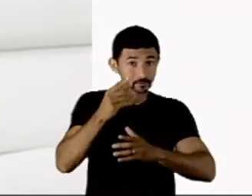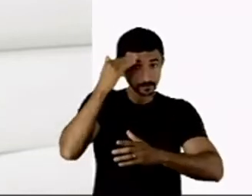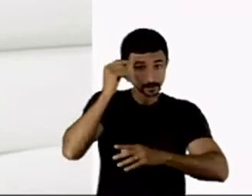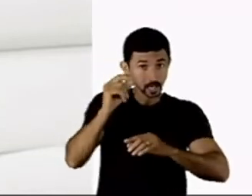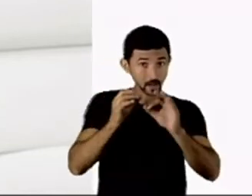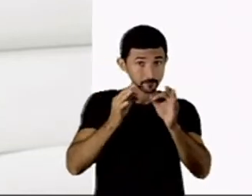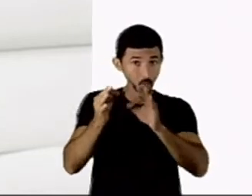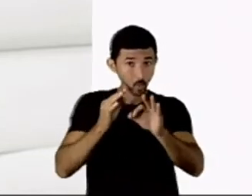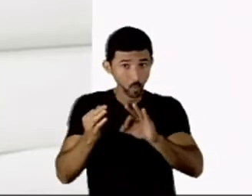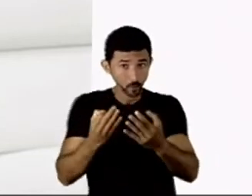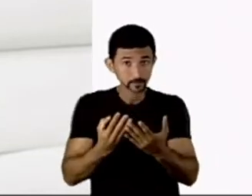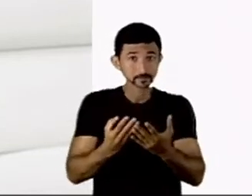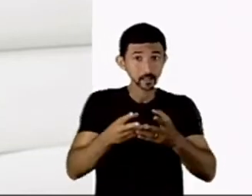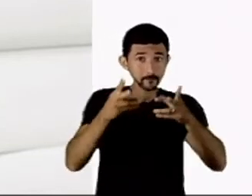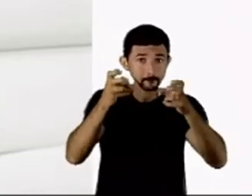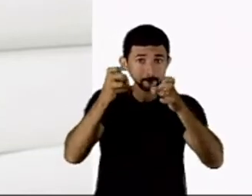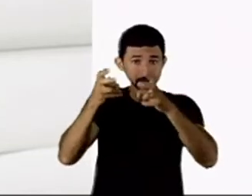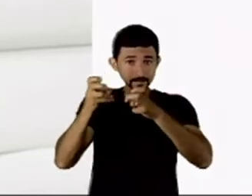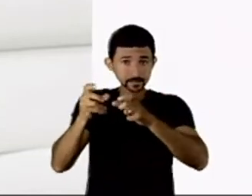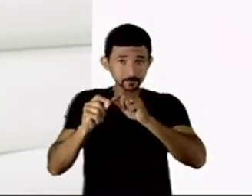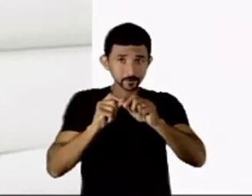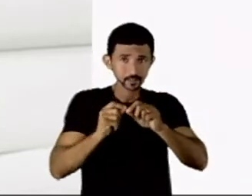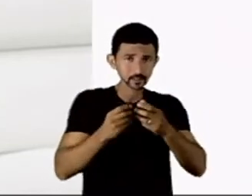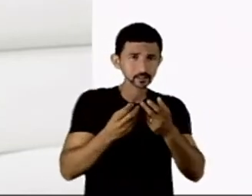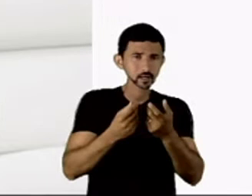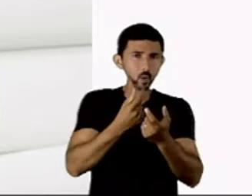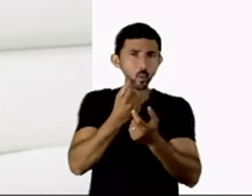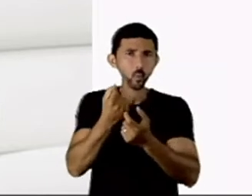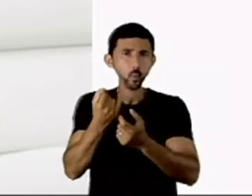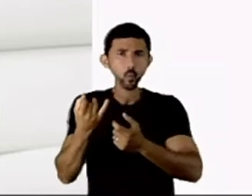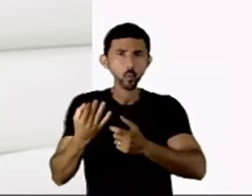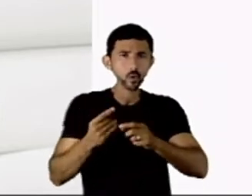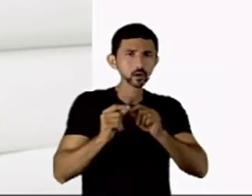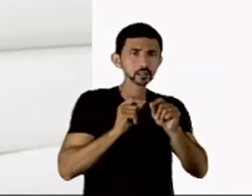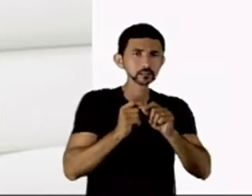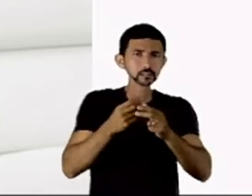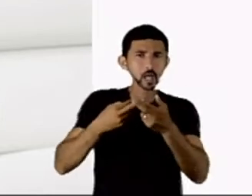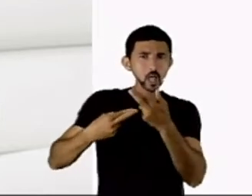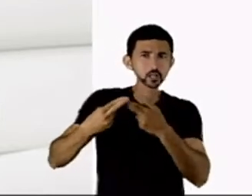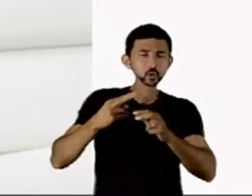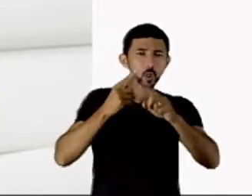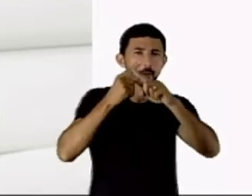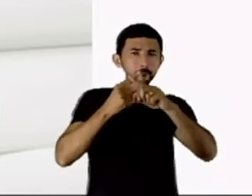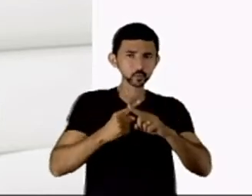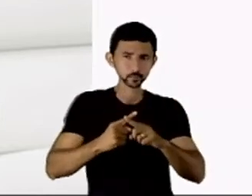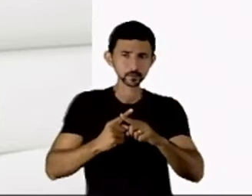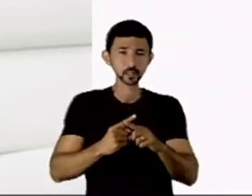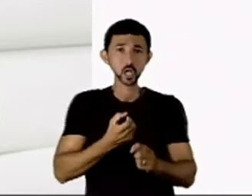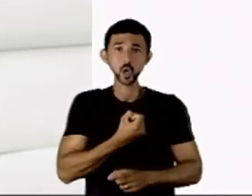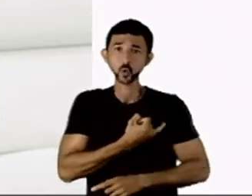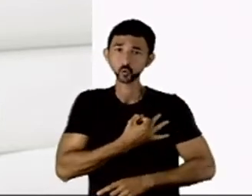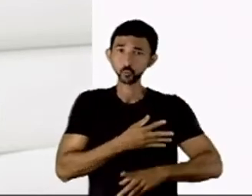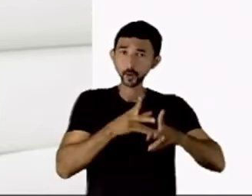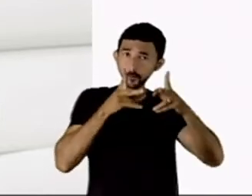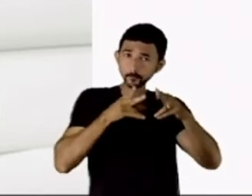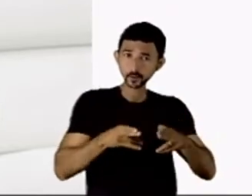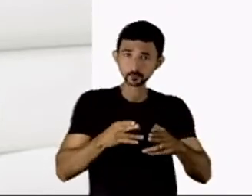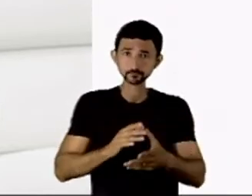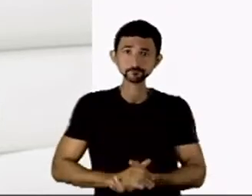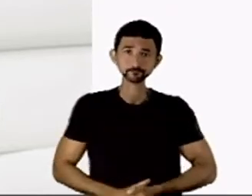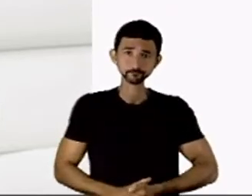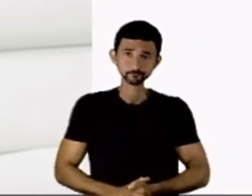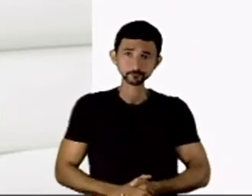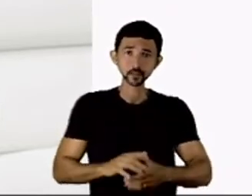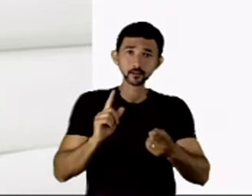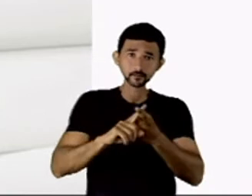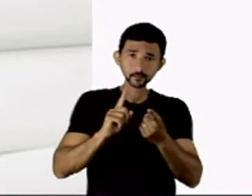tenha a competência de perceber algumas questões relacionadas a multiplicações de números que se repetem.